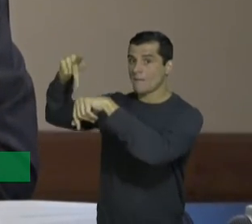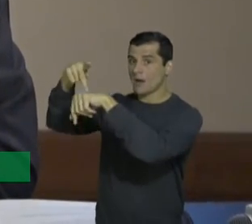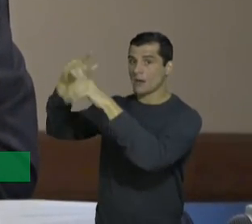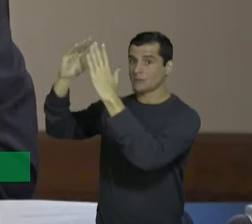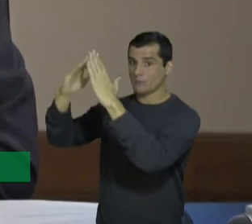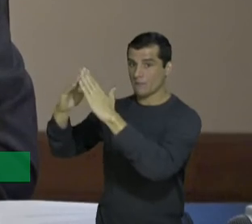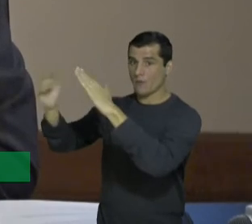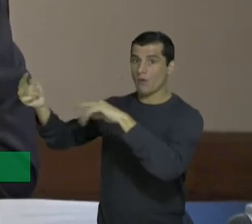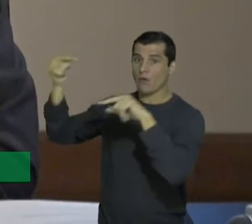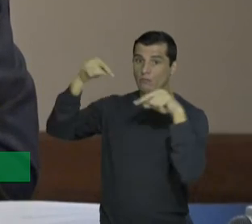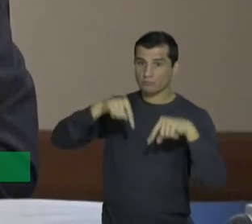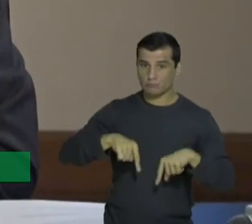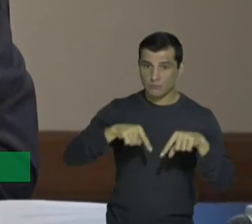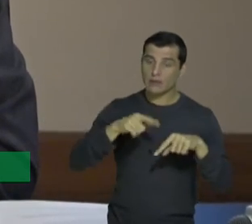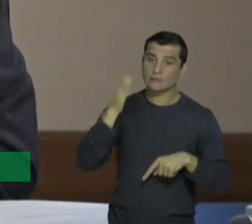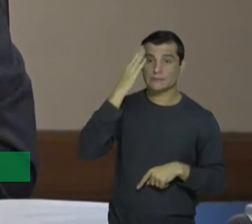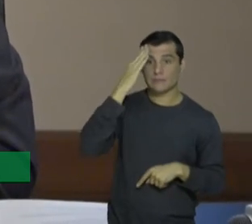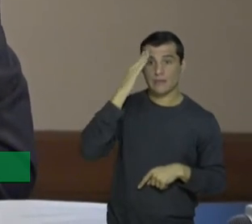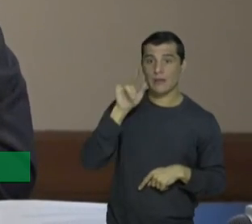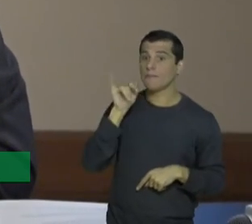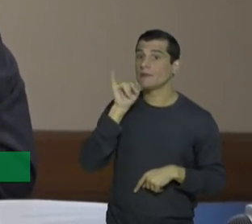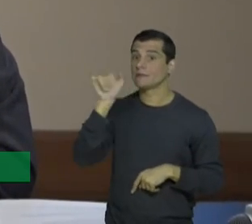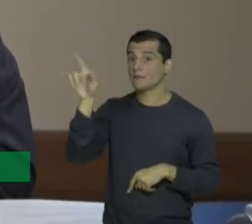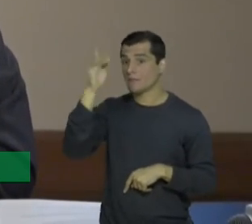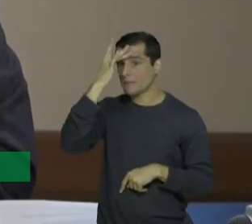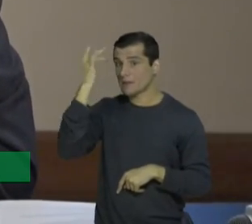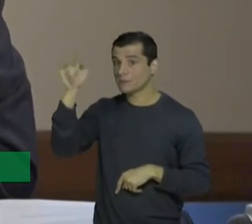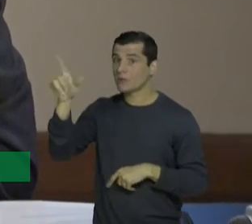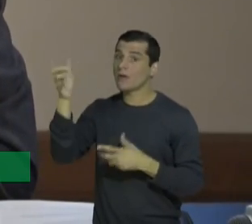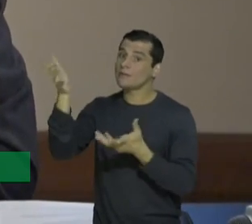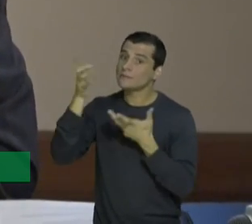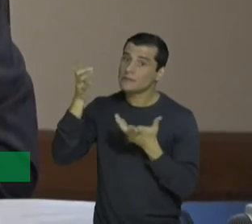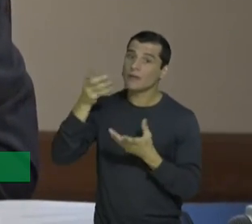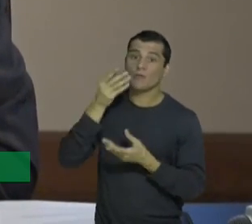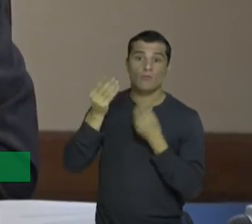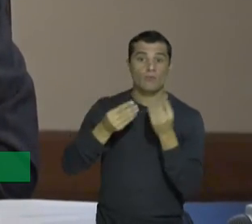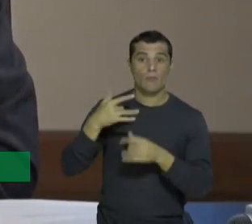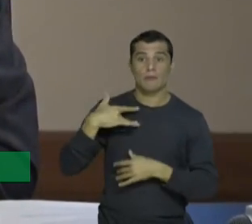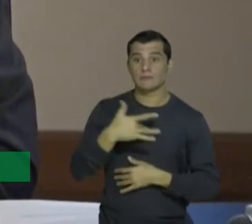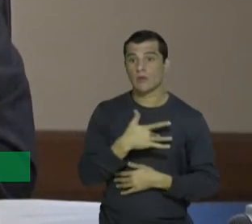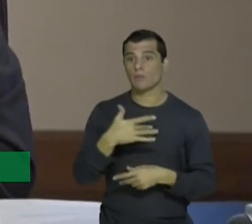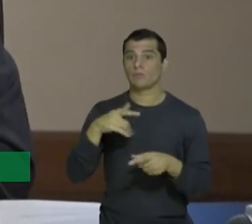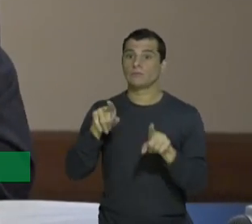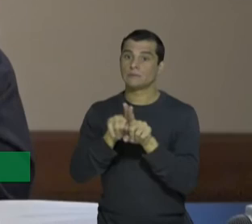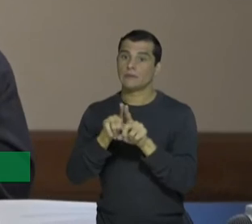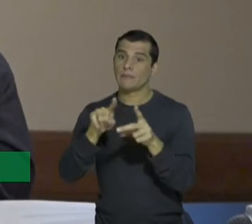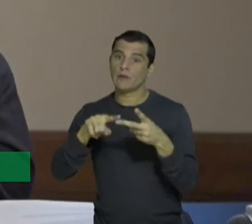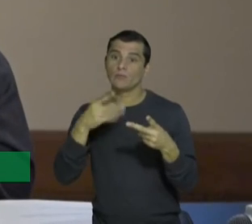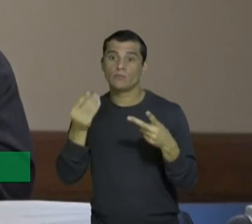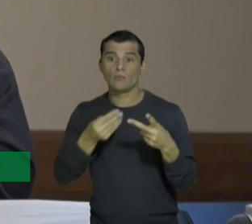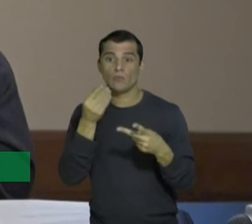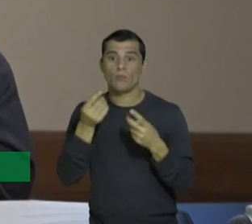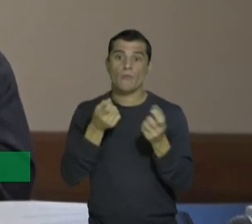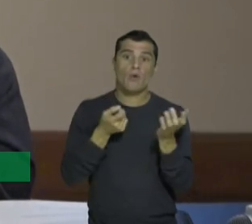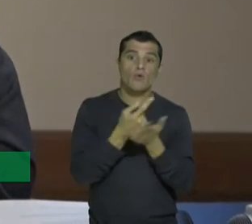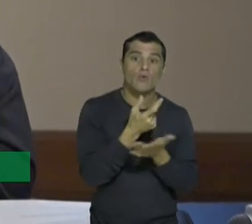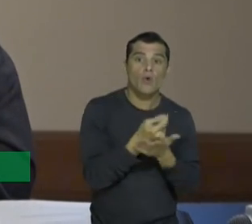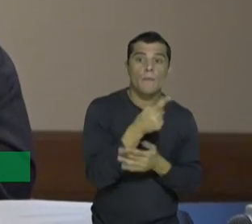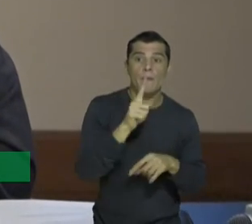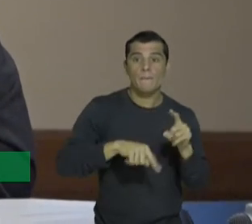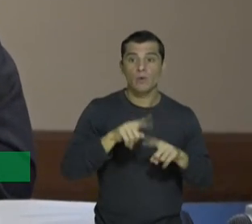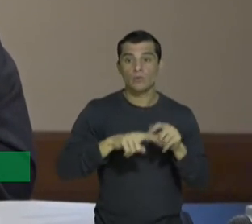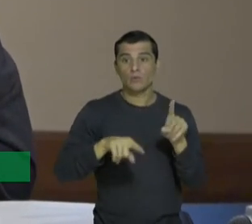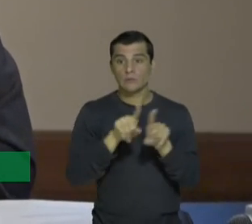Eh proteção quer uma narrativa de saudabilidade que é uma narrativa de comprar produtos e serviços que